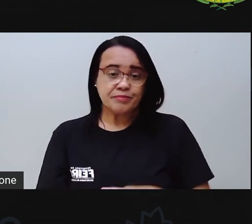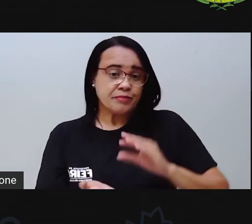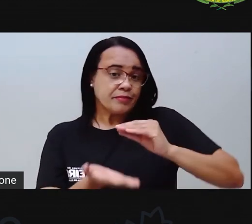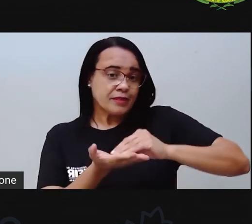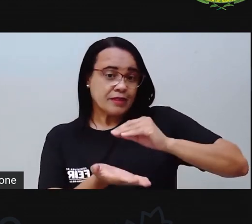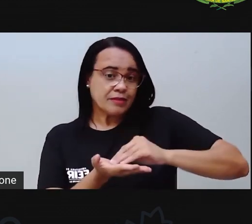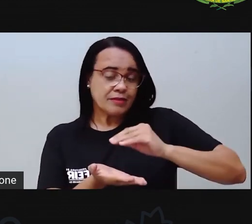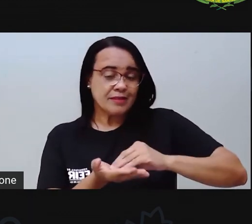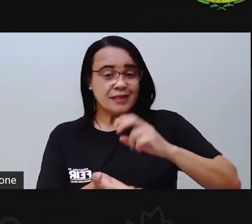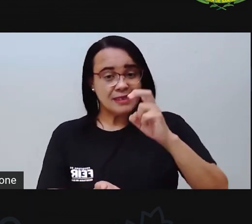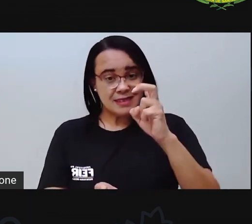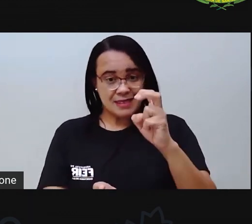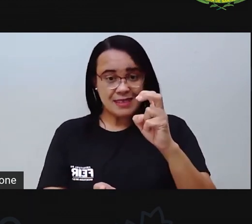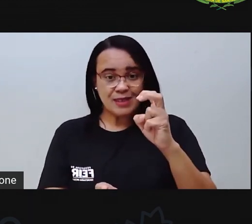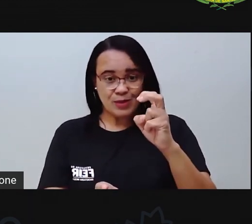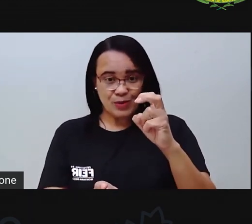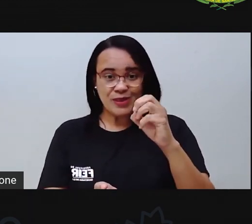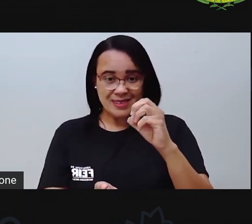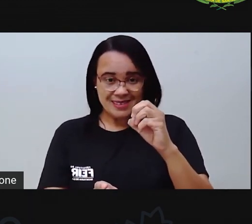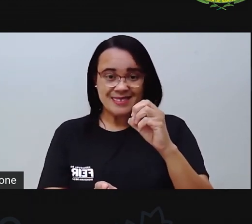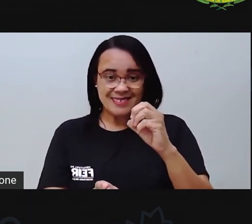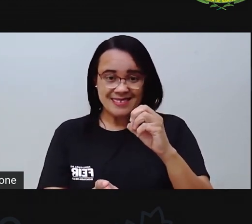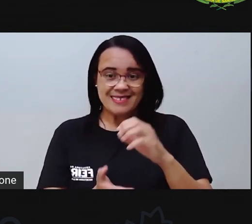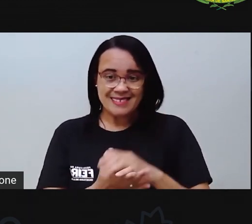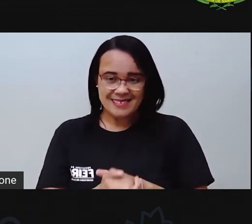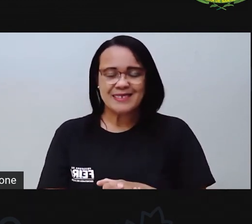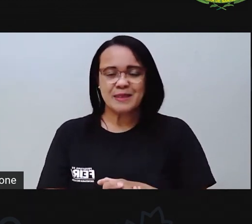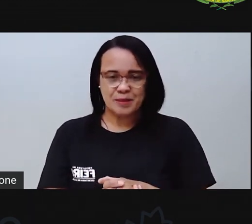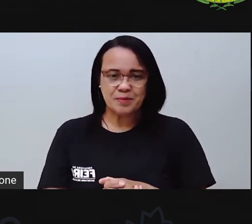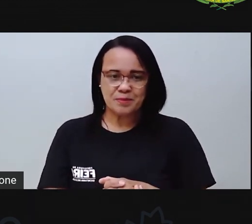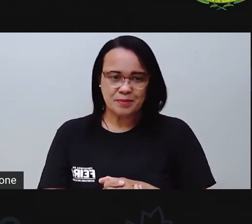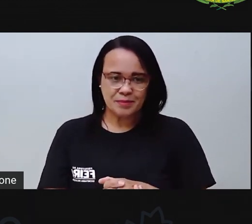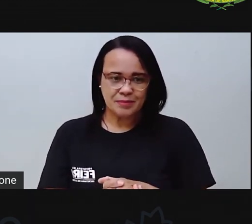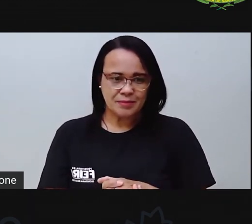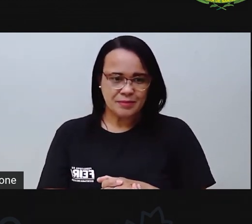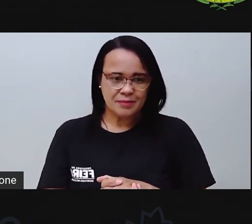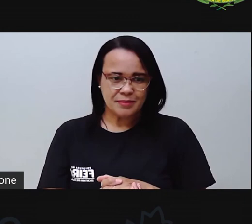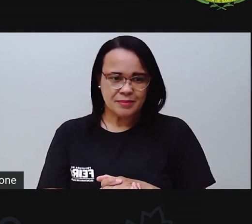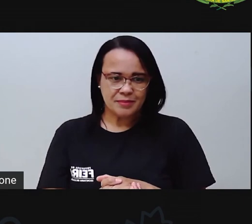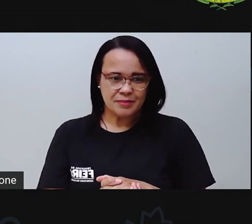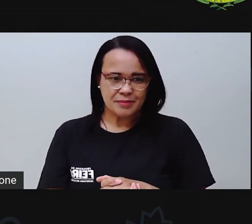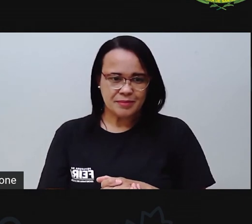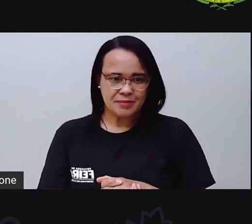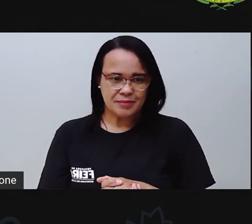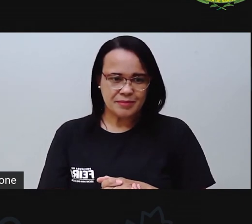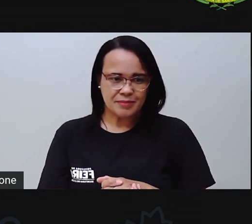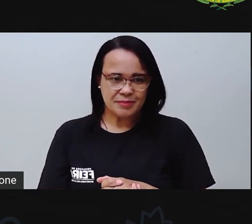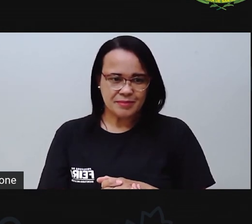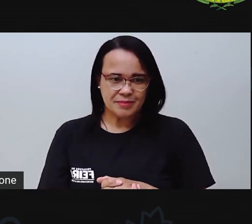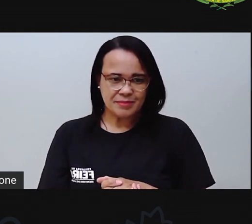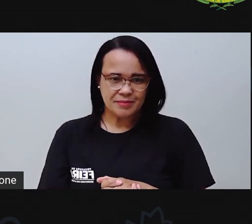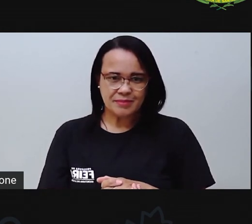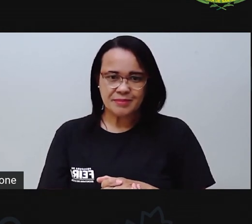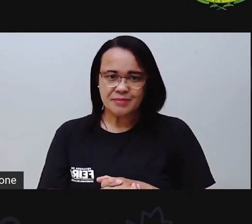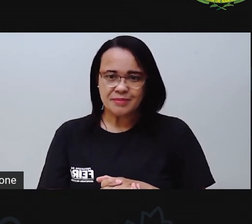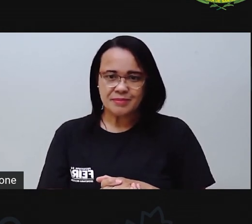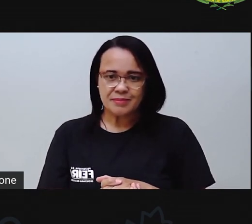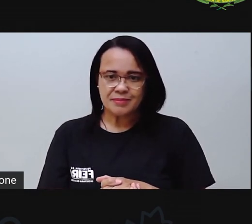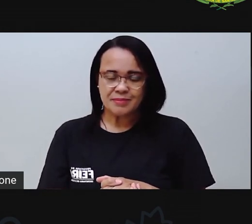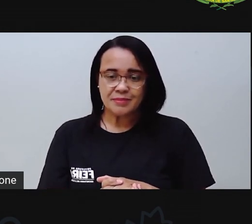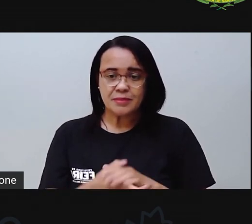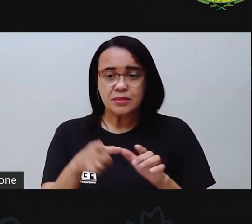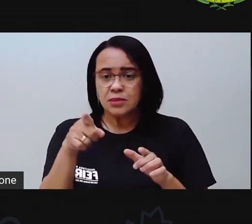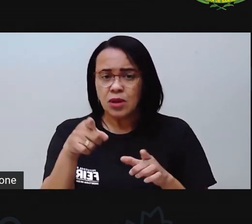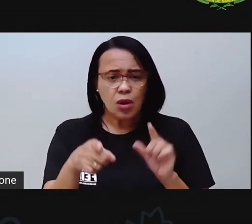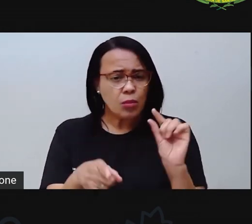Aqui nesse copo agora, ó, tem 200 ml. A prova vai colocar o restinho que pingou dentro da vasilha. Pronto. Olhem só,